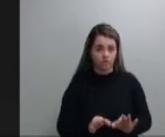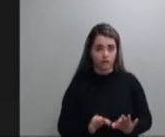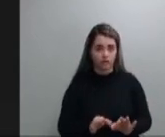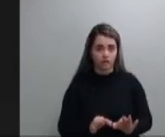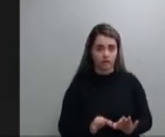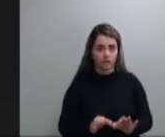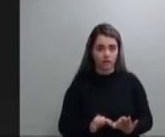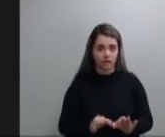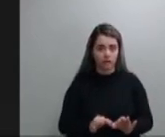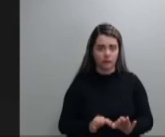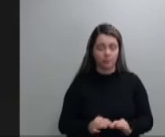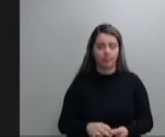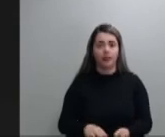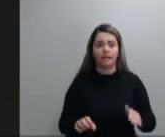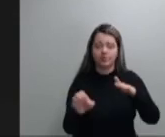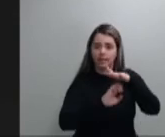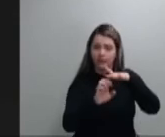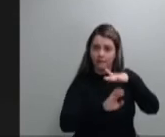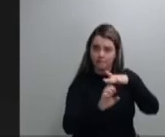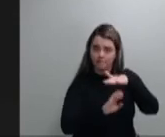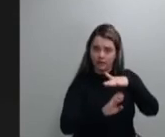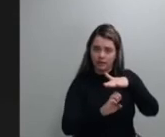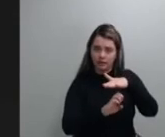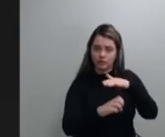Martins e a Unigases